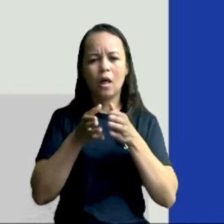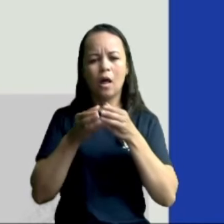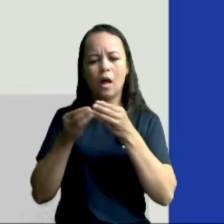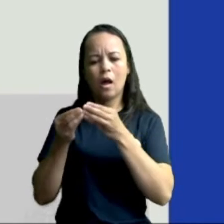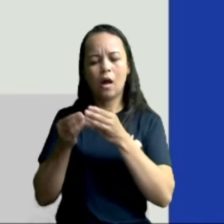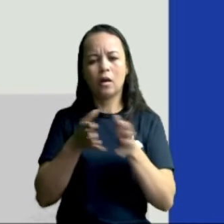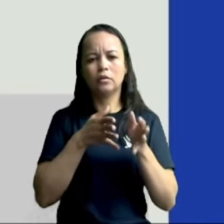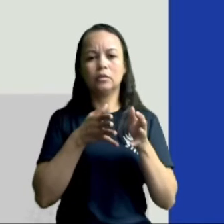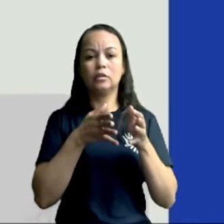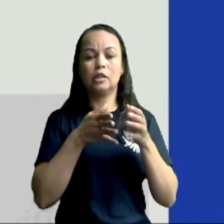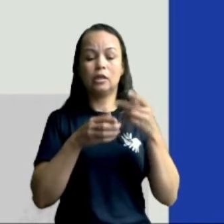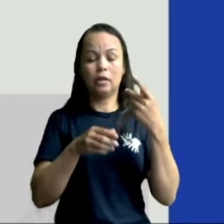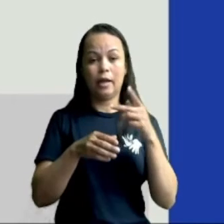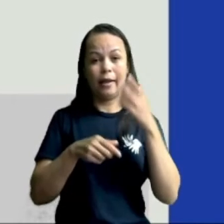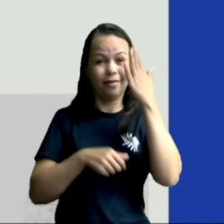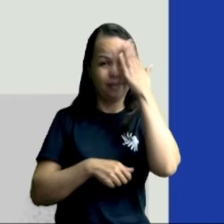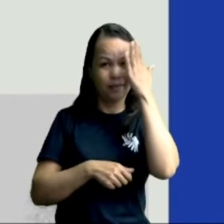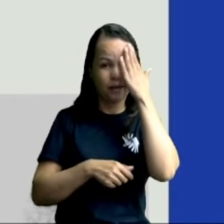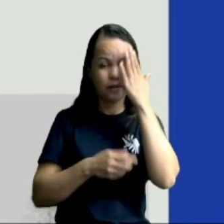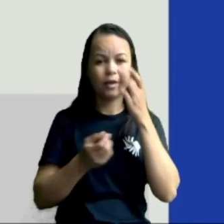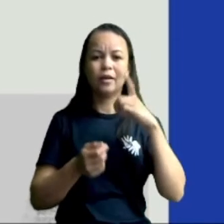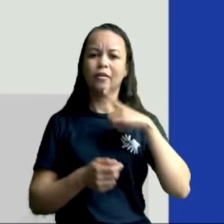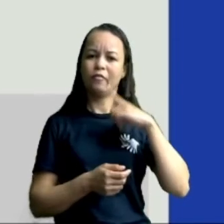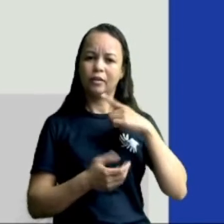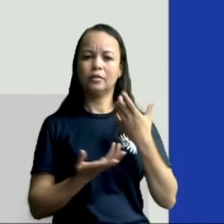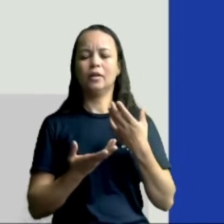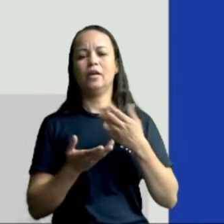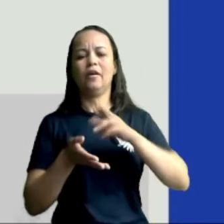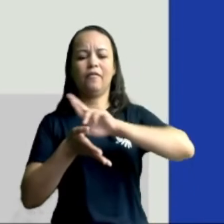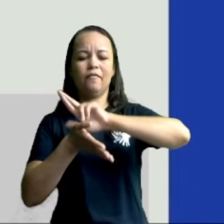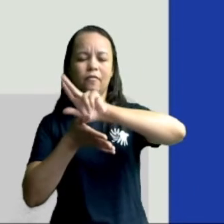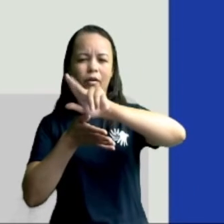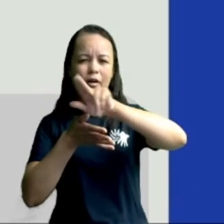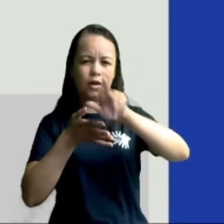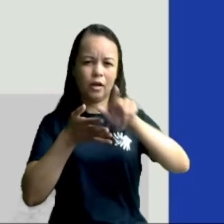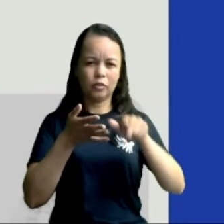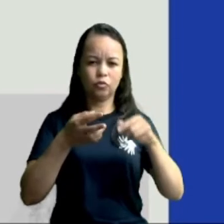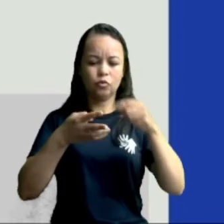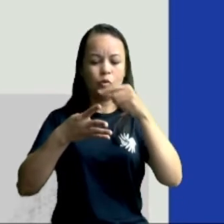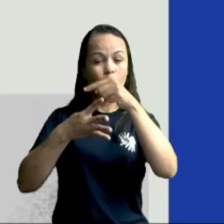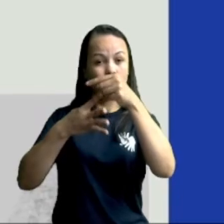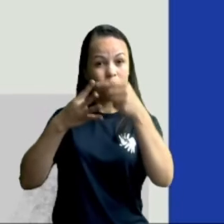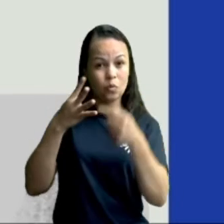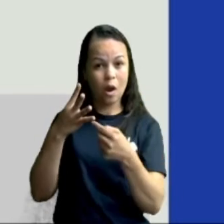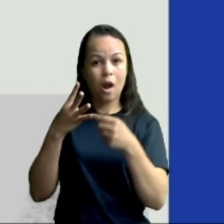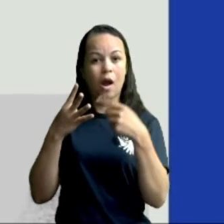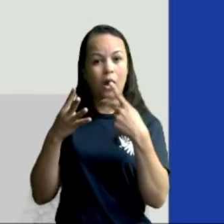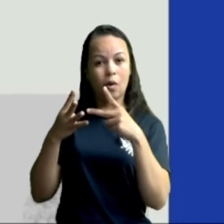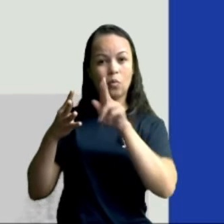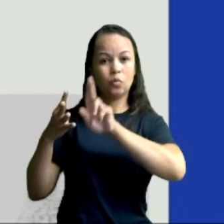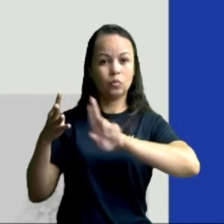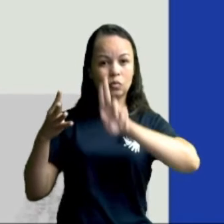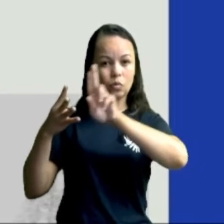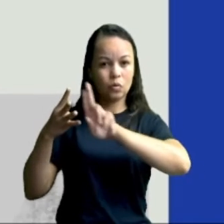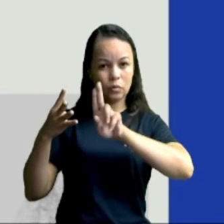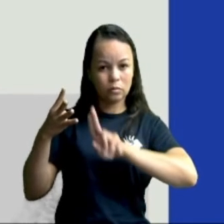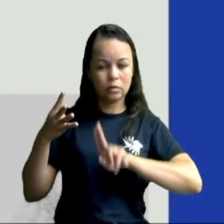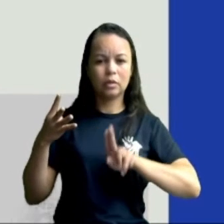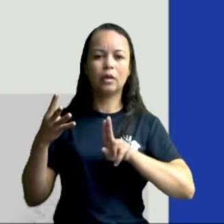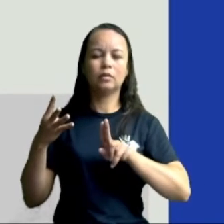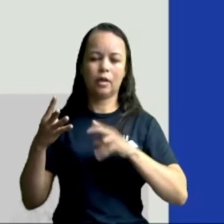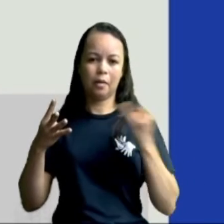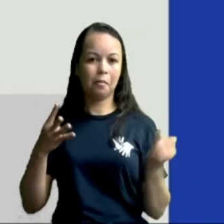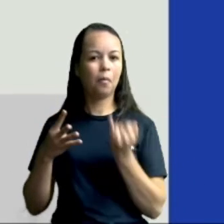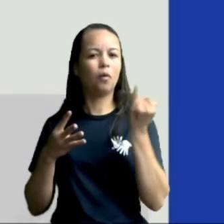gases respiratórios, mas é você entender que vai ter lá os leucócitos, as plaquetas e os plasmas, os hemácias, eu posso dizer que são os grandes